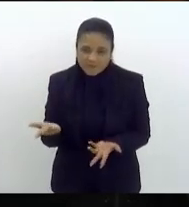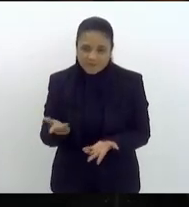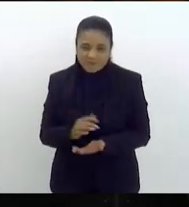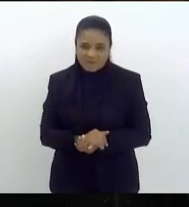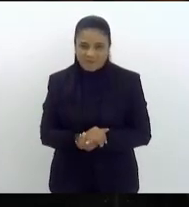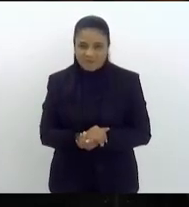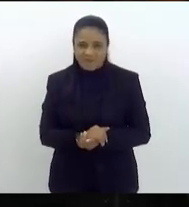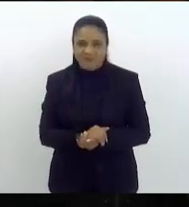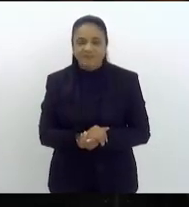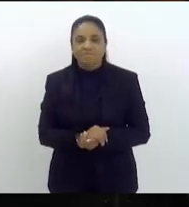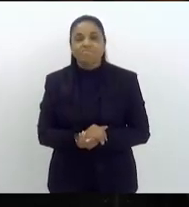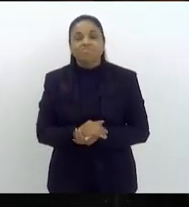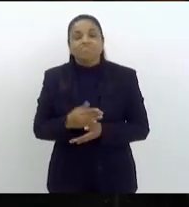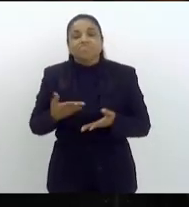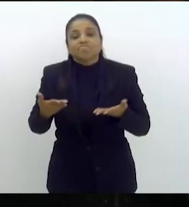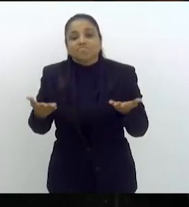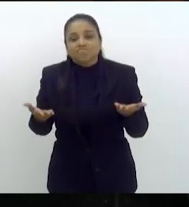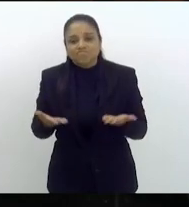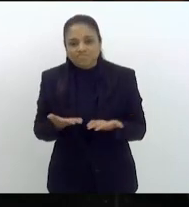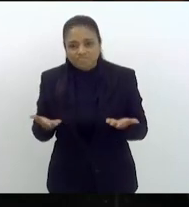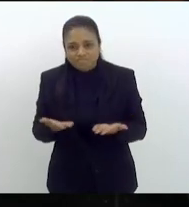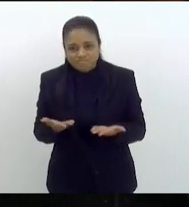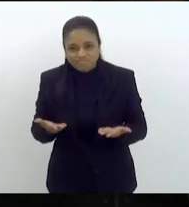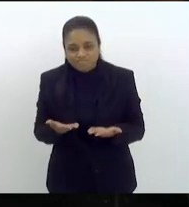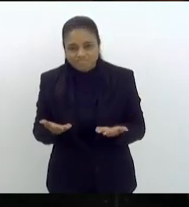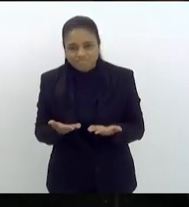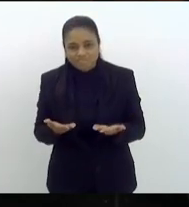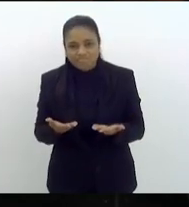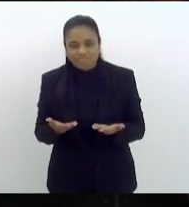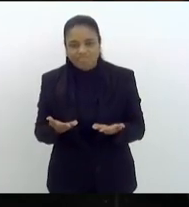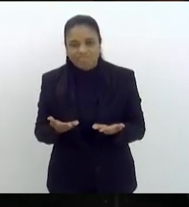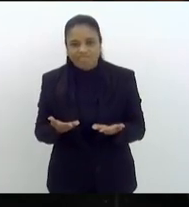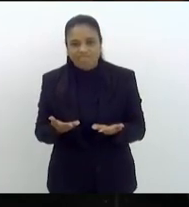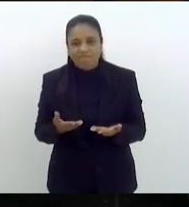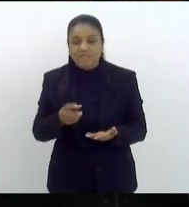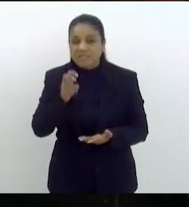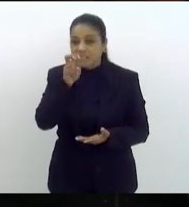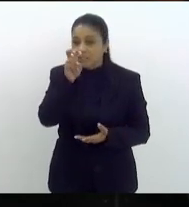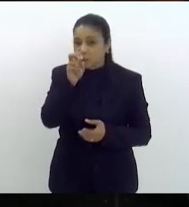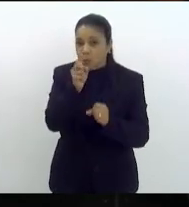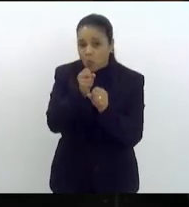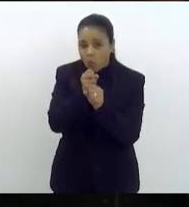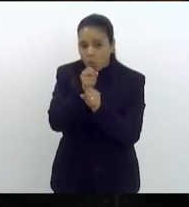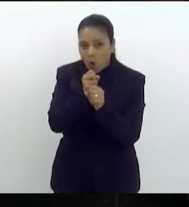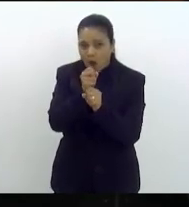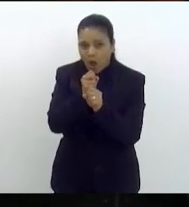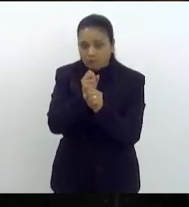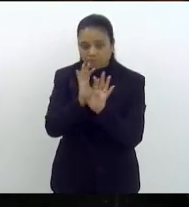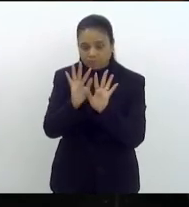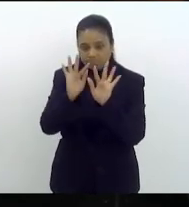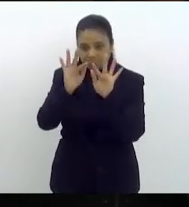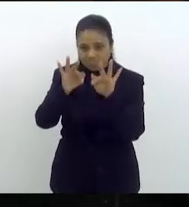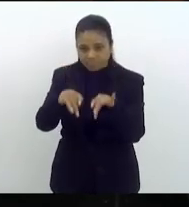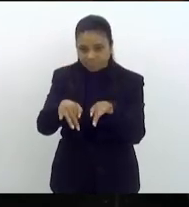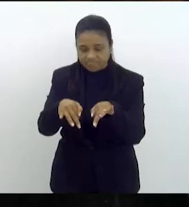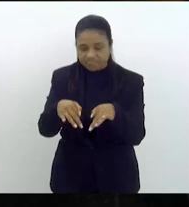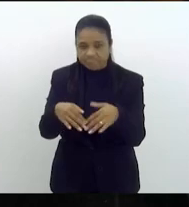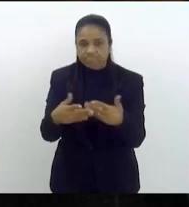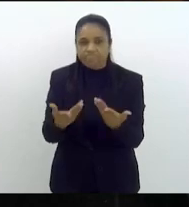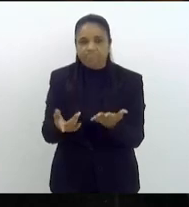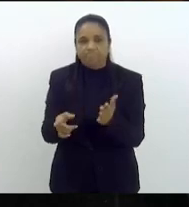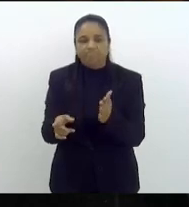e somente agora já que terminou os cinco anos da legislação anterior que era provisória